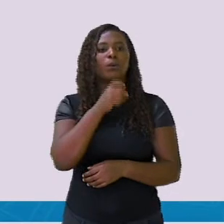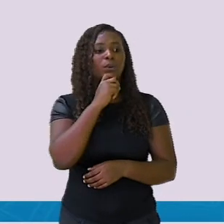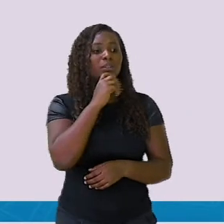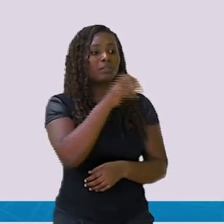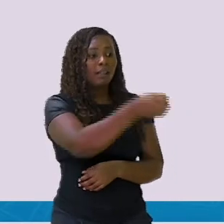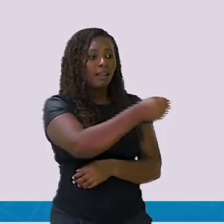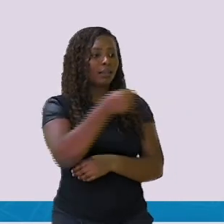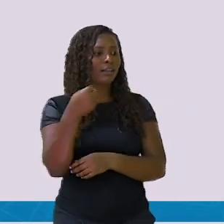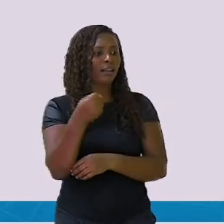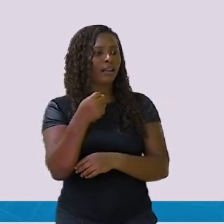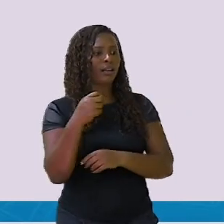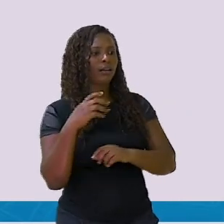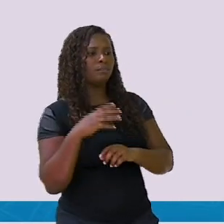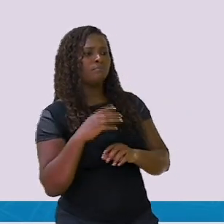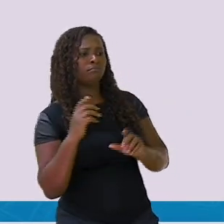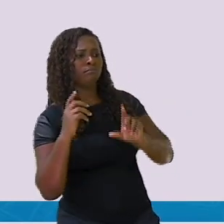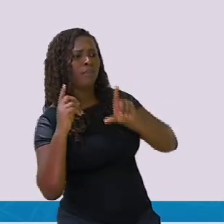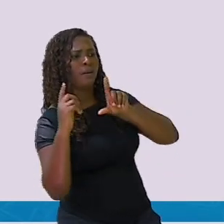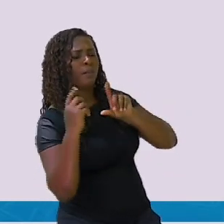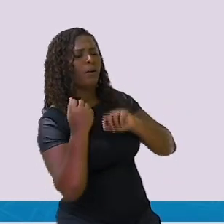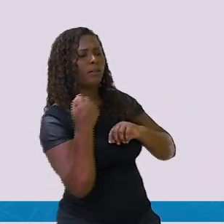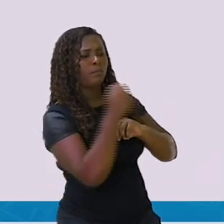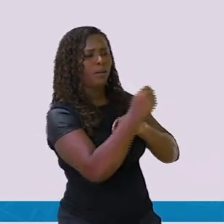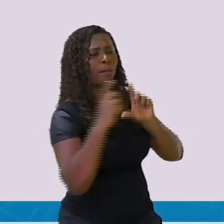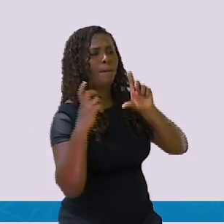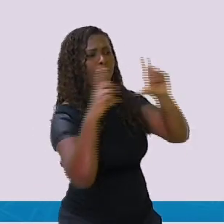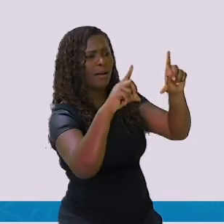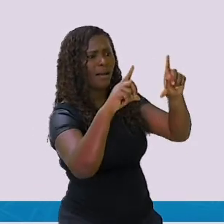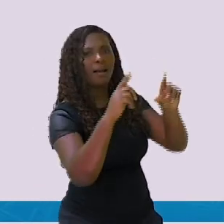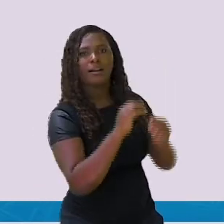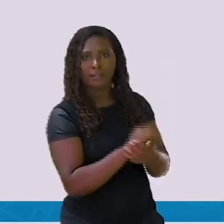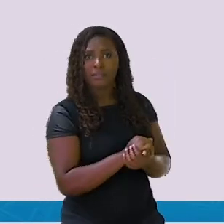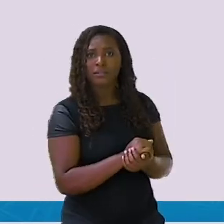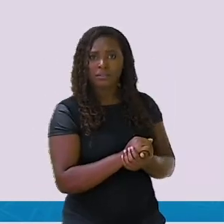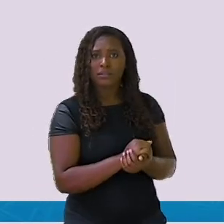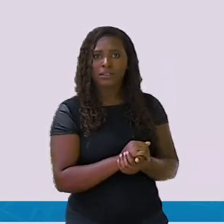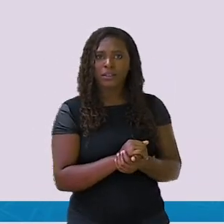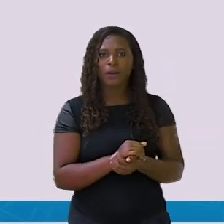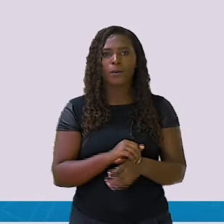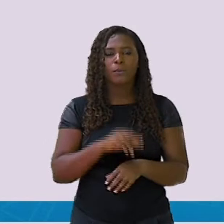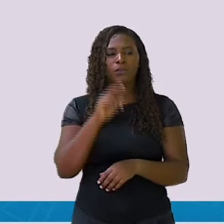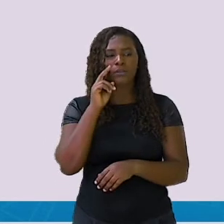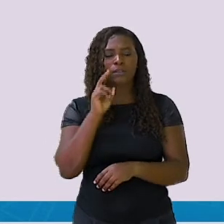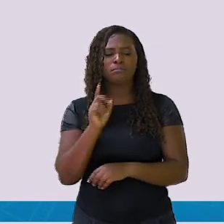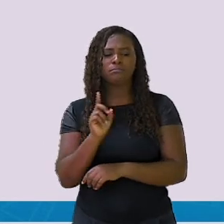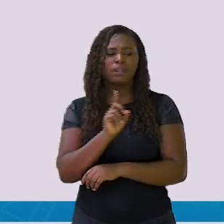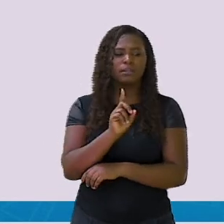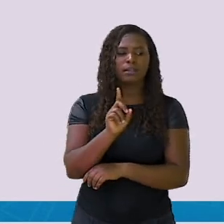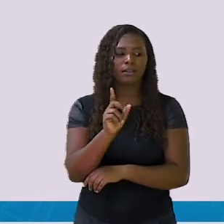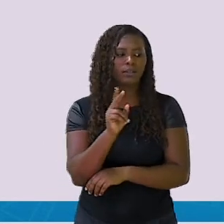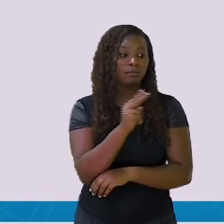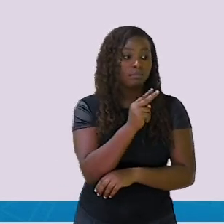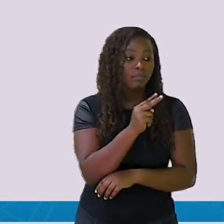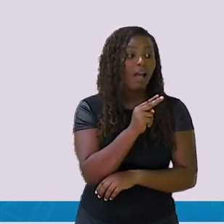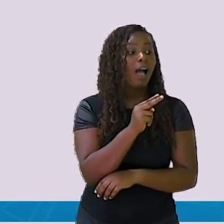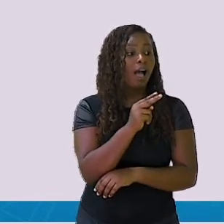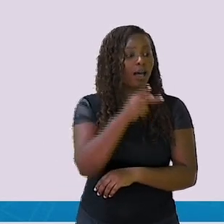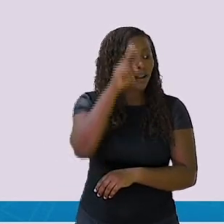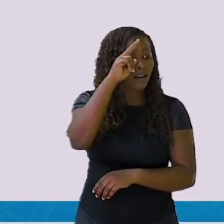geladeira. Toda hora que você estiver passando ali, você vai ver e você vai lembrando. Sempre você vai estar vendo alguma coisa